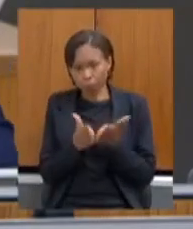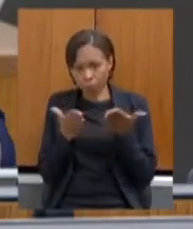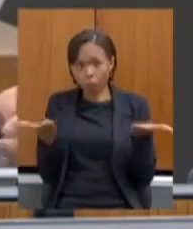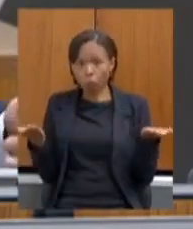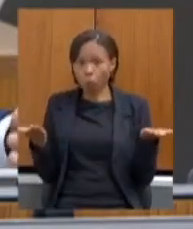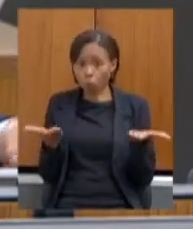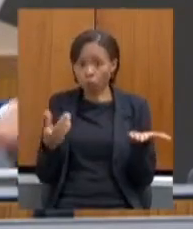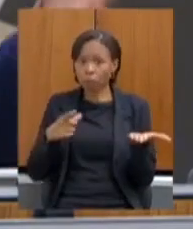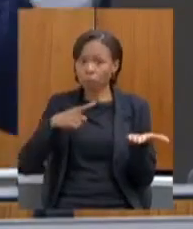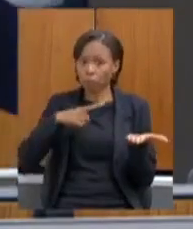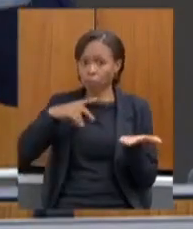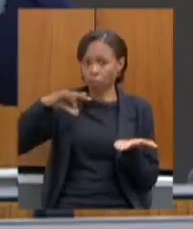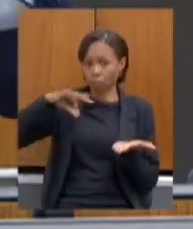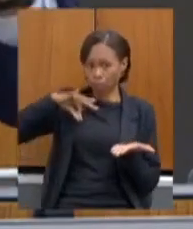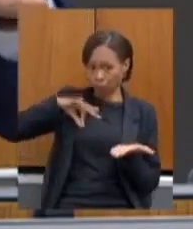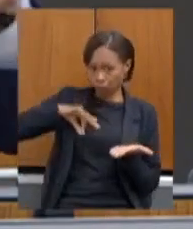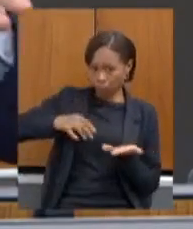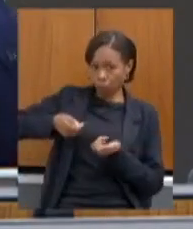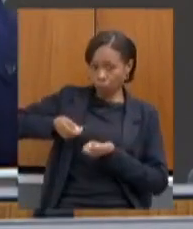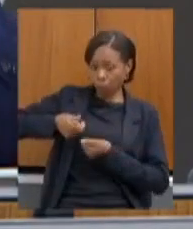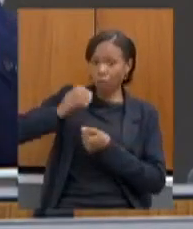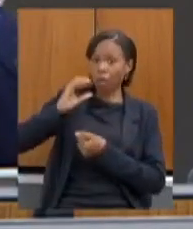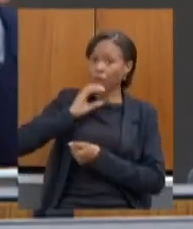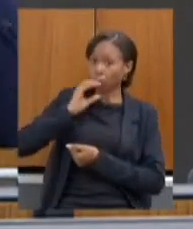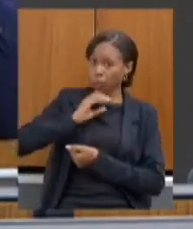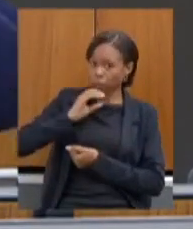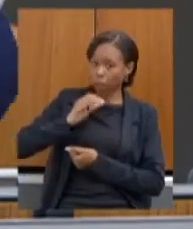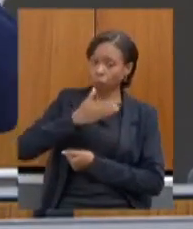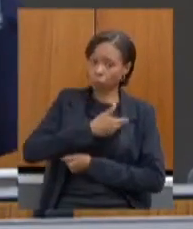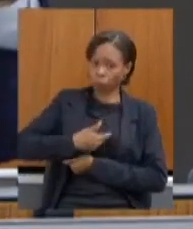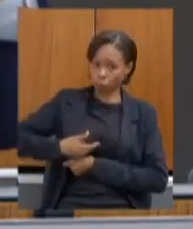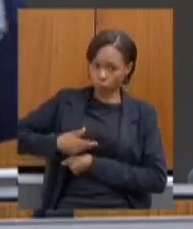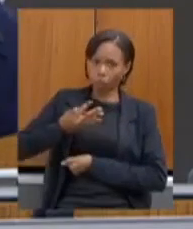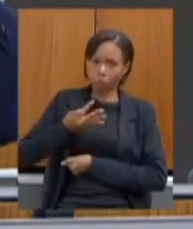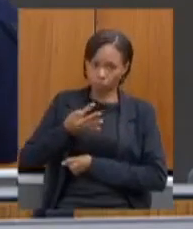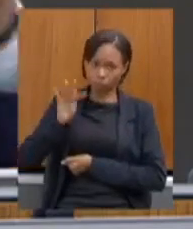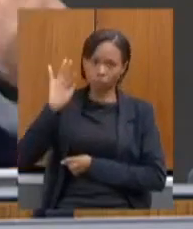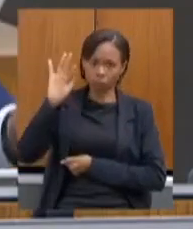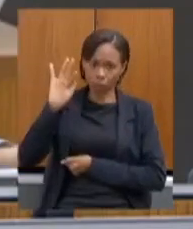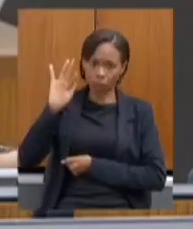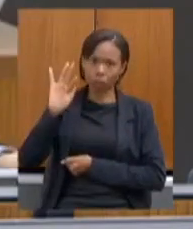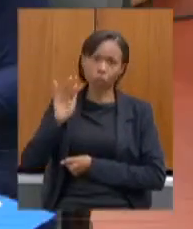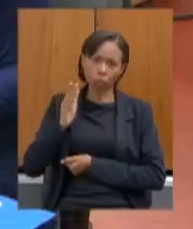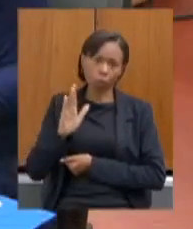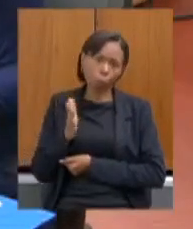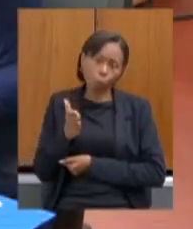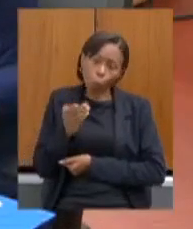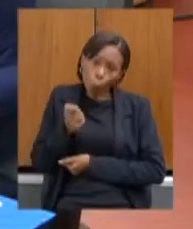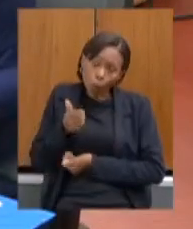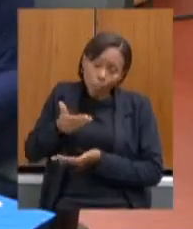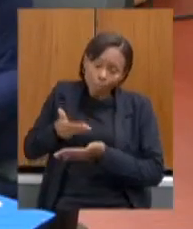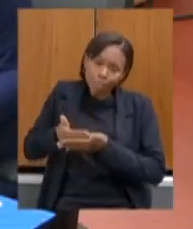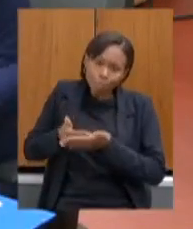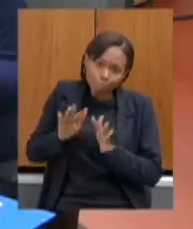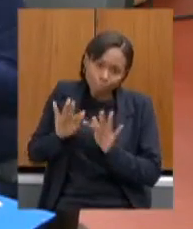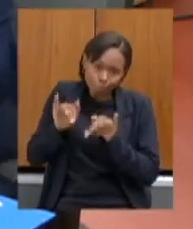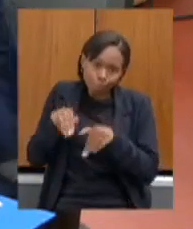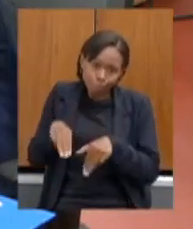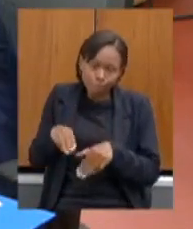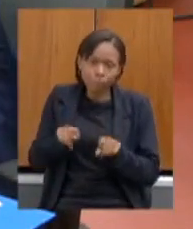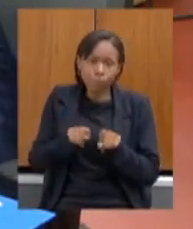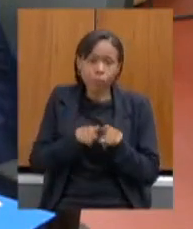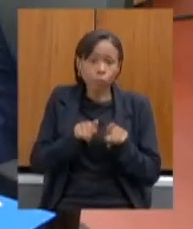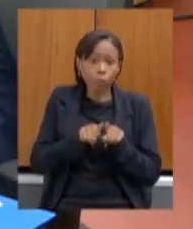emergencial do governo federal, que está se faseando até a sua finalização, o programa Renda Minas, que é uma